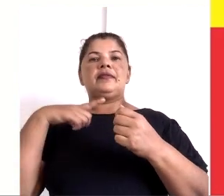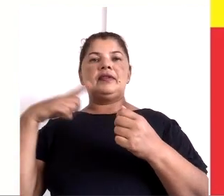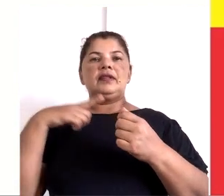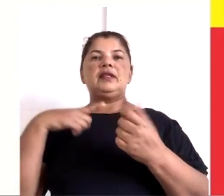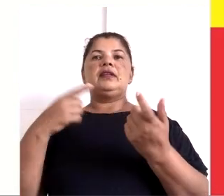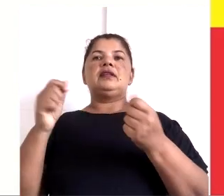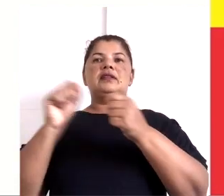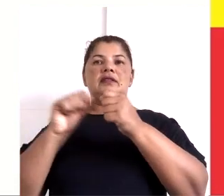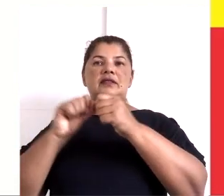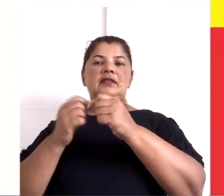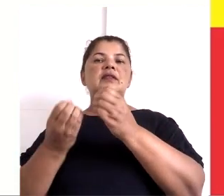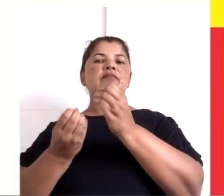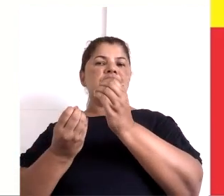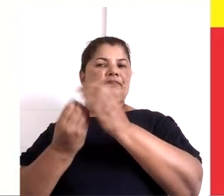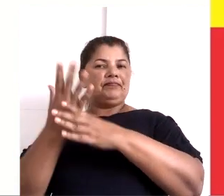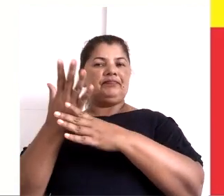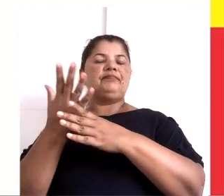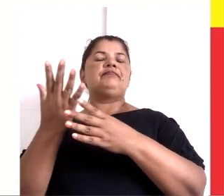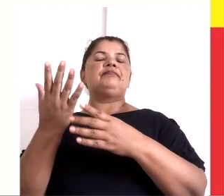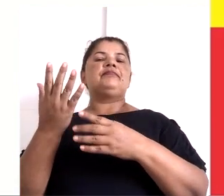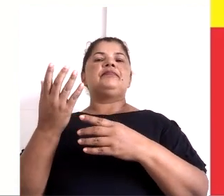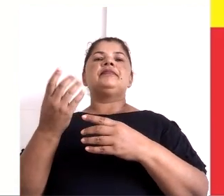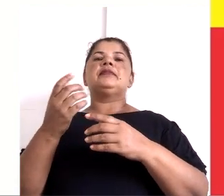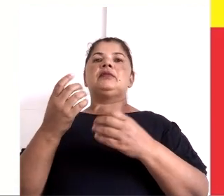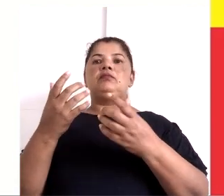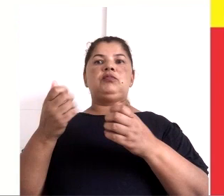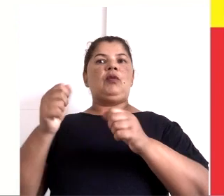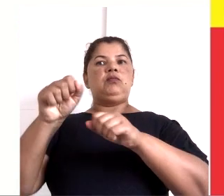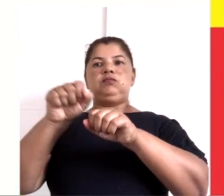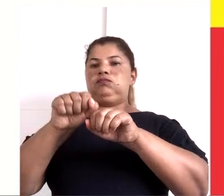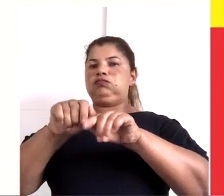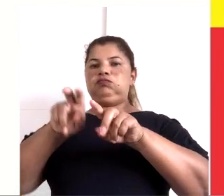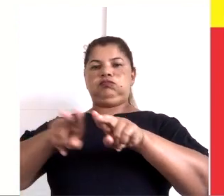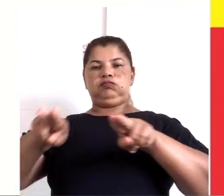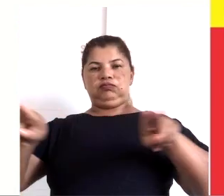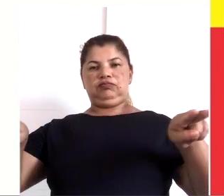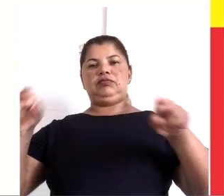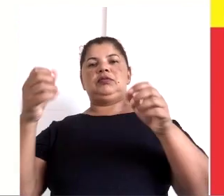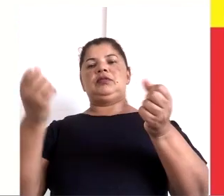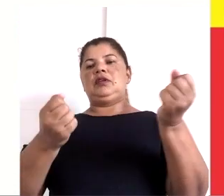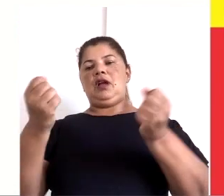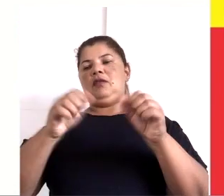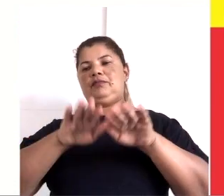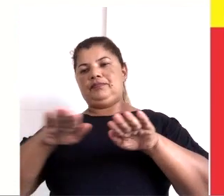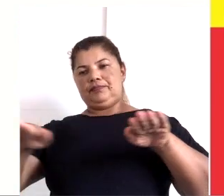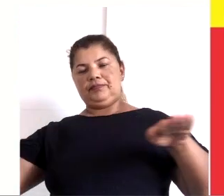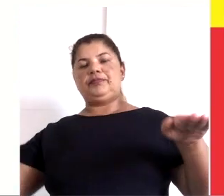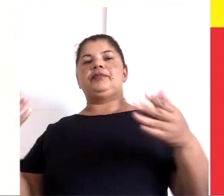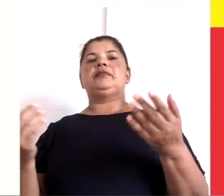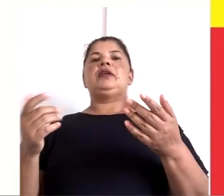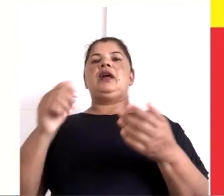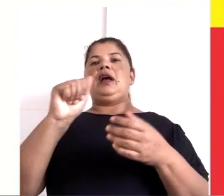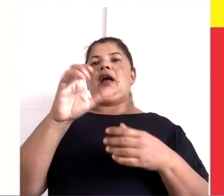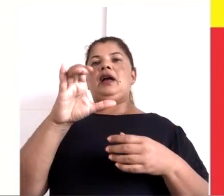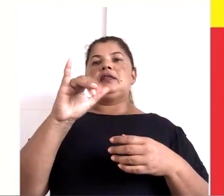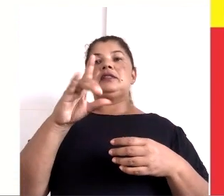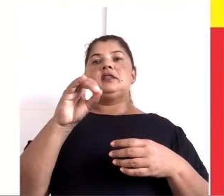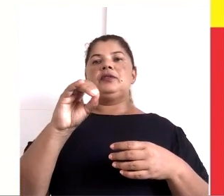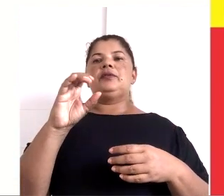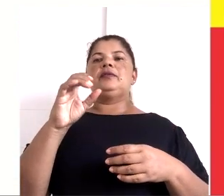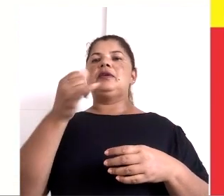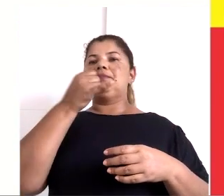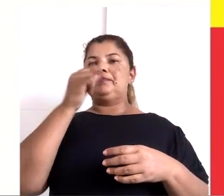ele seja criado, né, ele seja produzido em larga escala, tá? O aço, a eletricidade e o petróleo. Tá? Então,